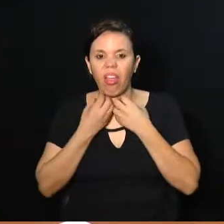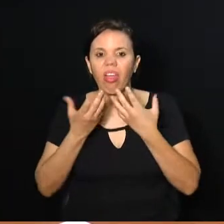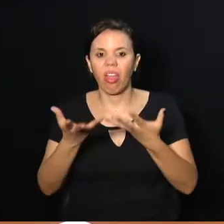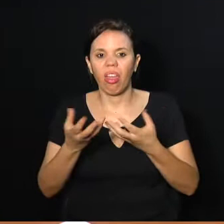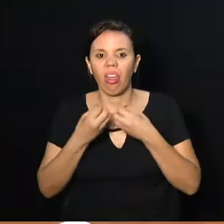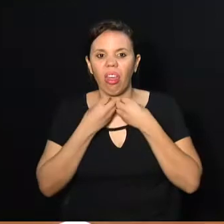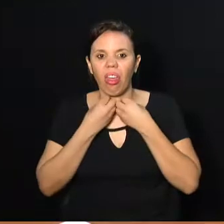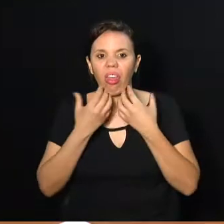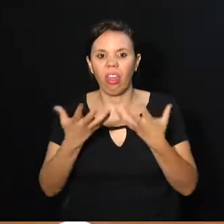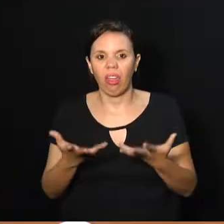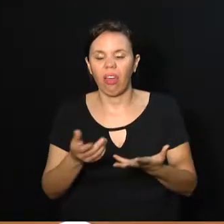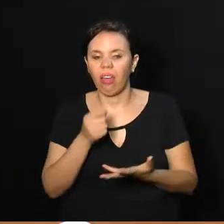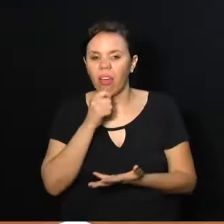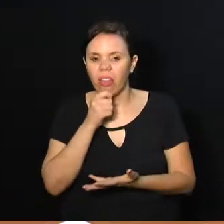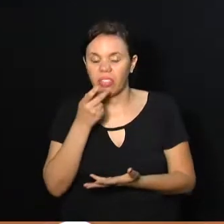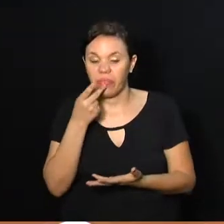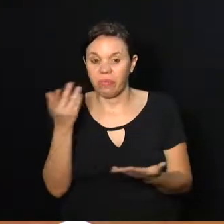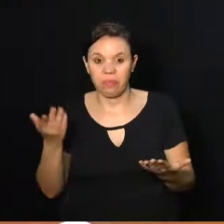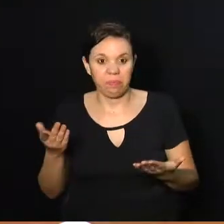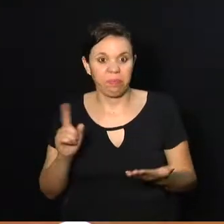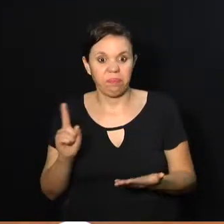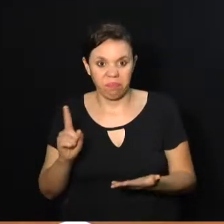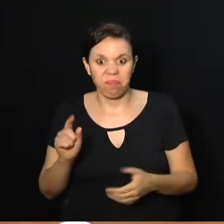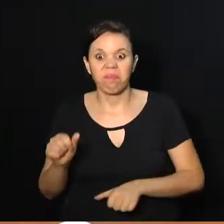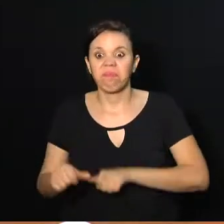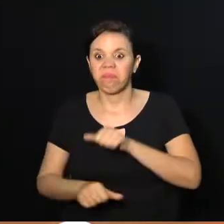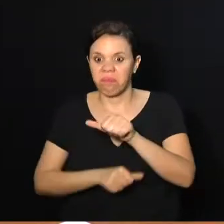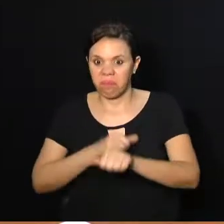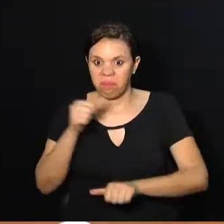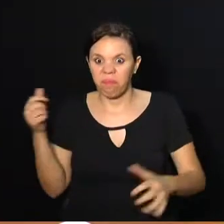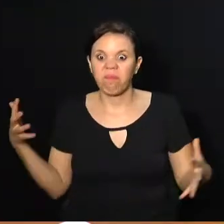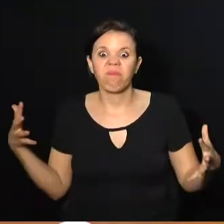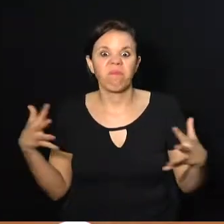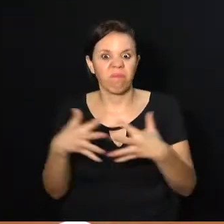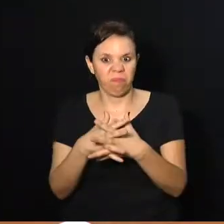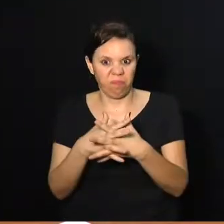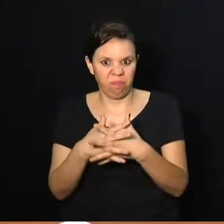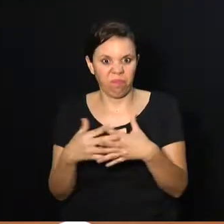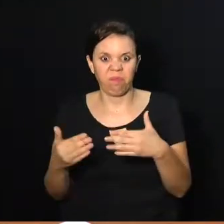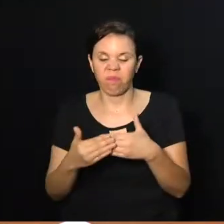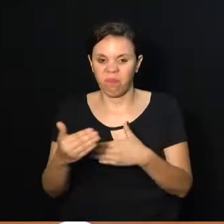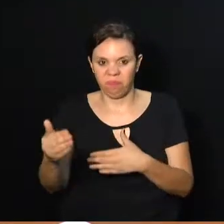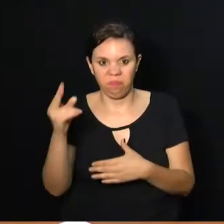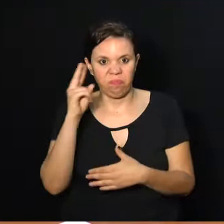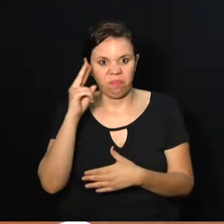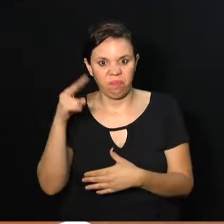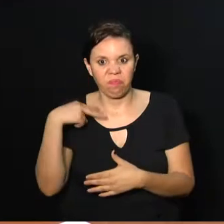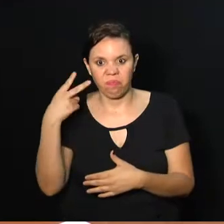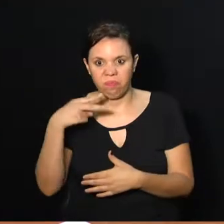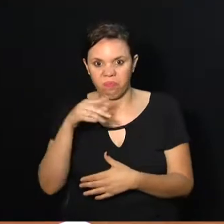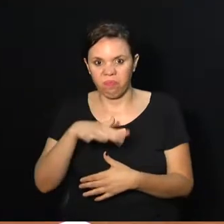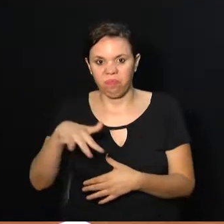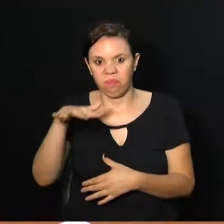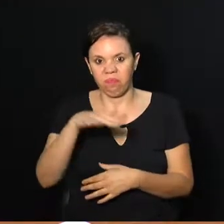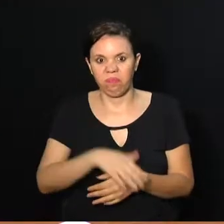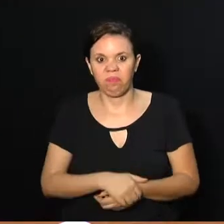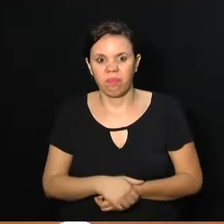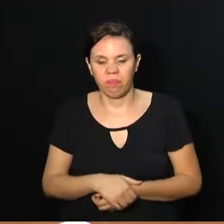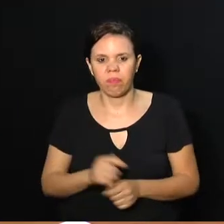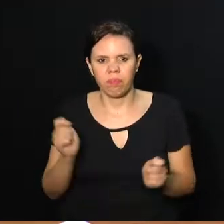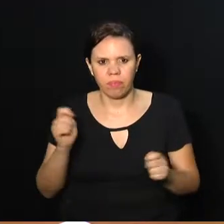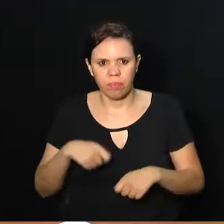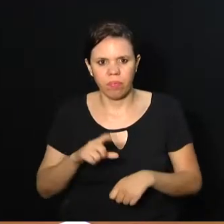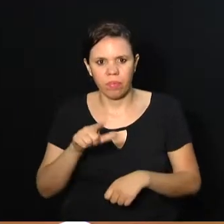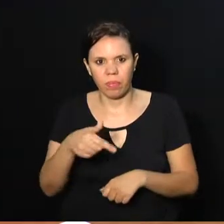não devia estar falando hoje, mas a coisa vai começar a complicar para o lado deles. Vai complicar para o lado deles. Eu posso ser